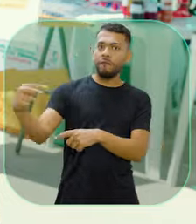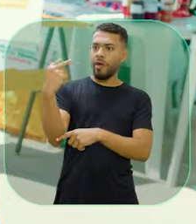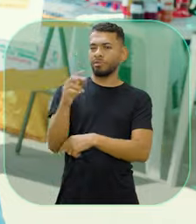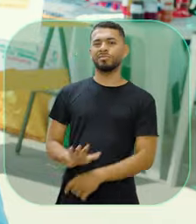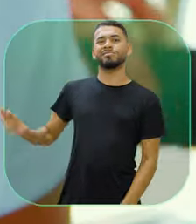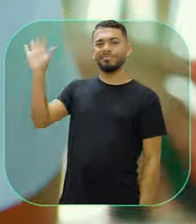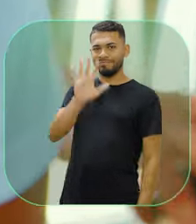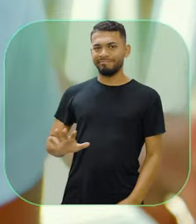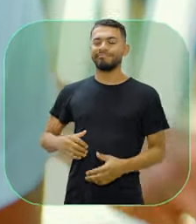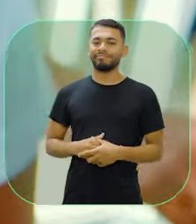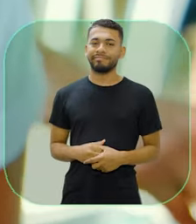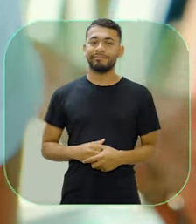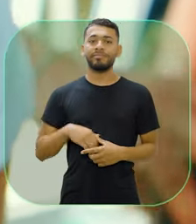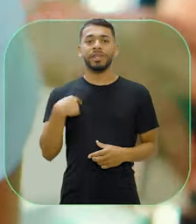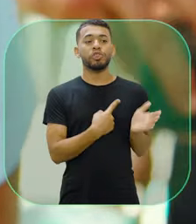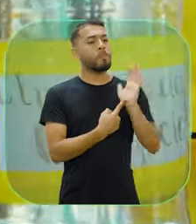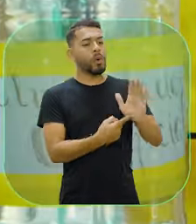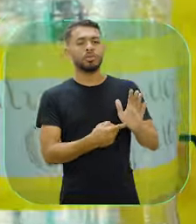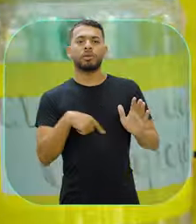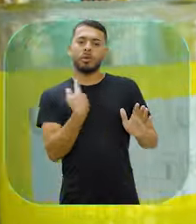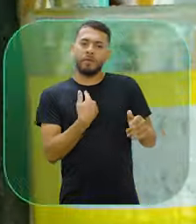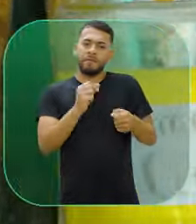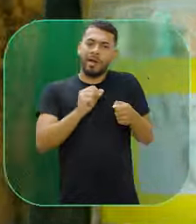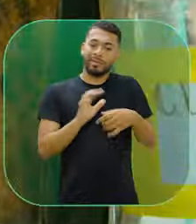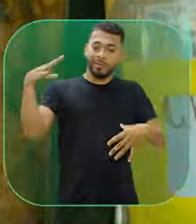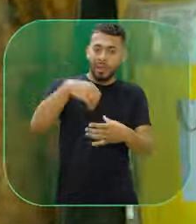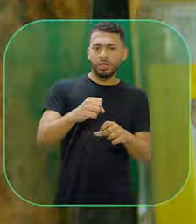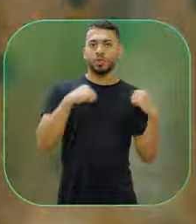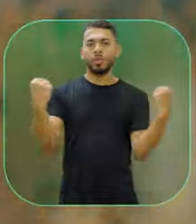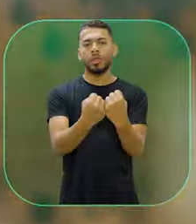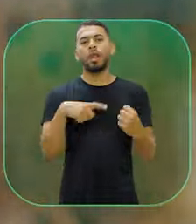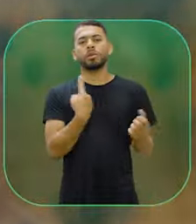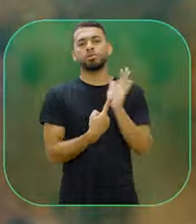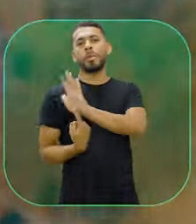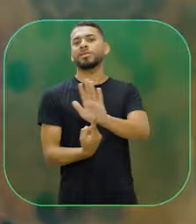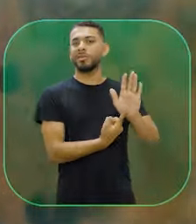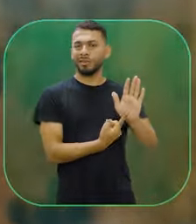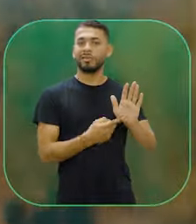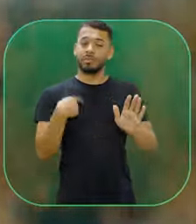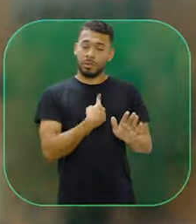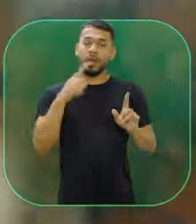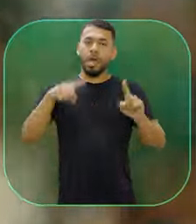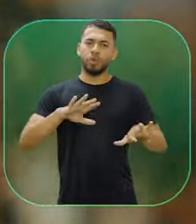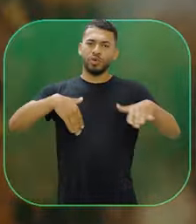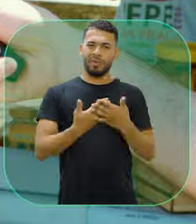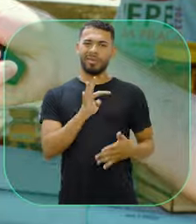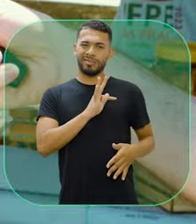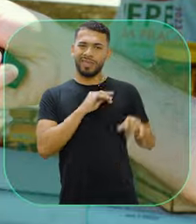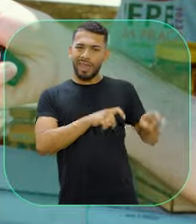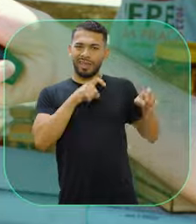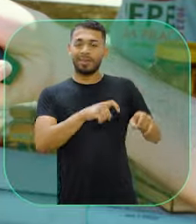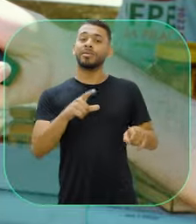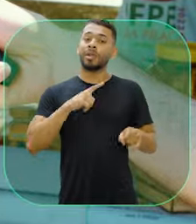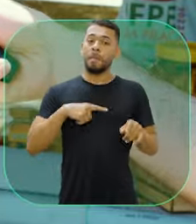sociedade de uma maneira geral. E aí a gente mostra tudo o que a gente faz, tudo o que a gente representa dentro da sociedade. Nós, como escola agrotécnica, né, a gente